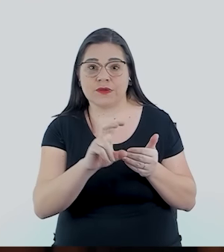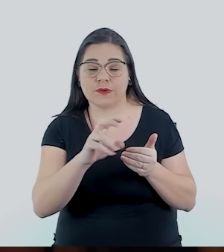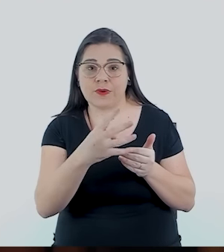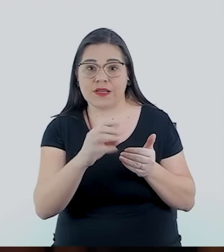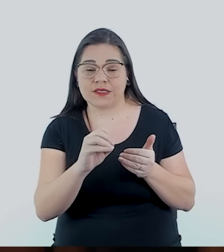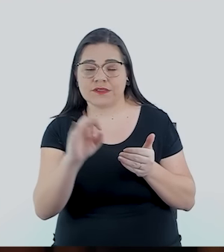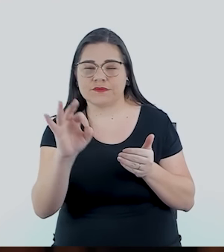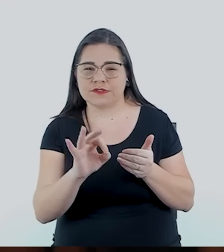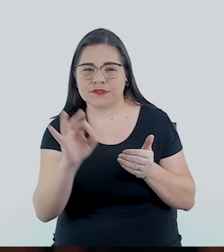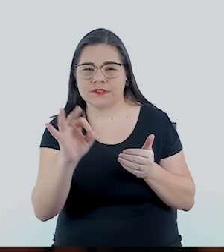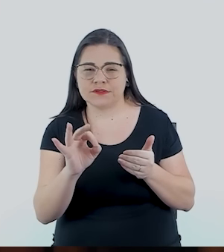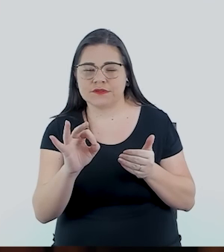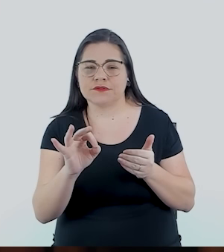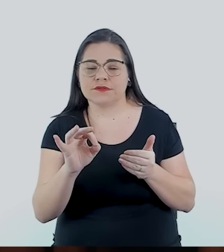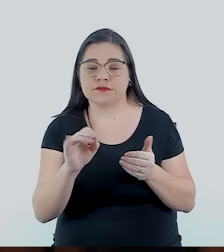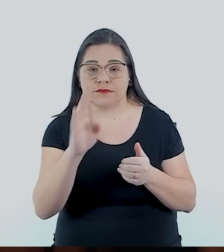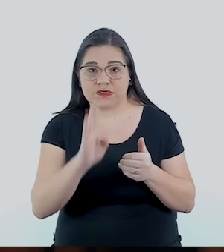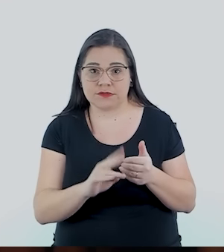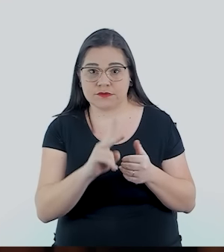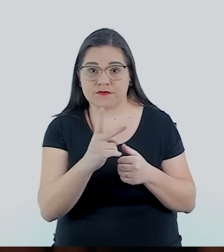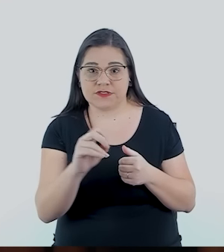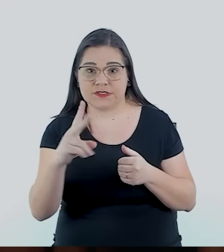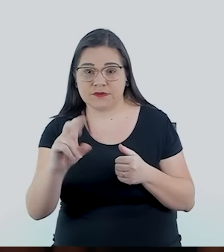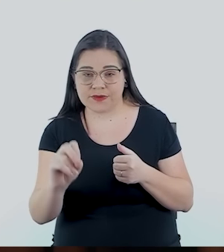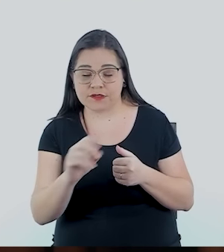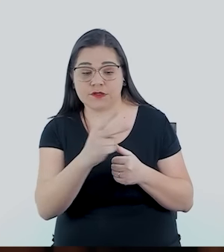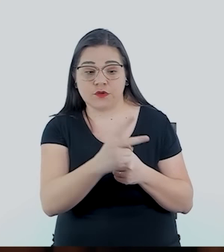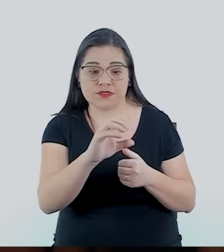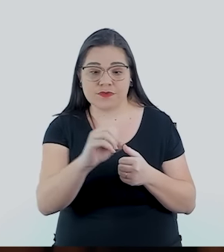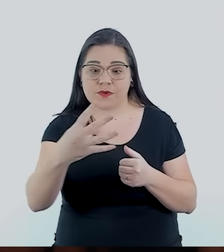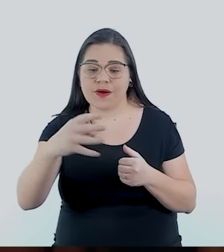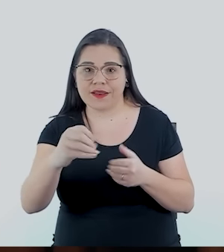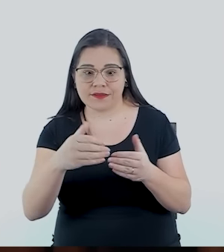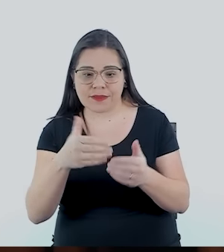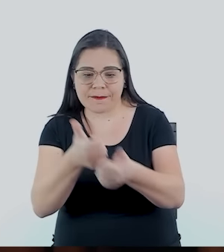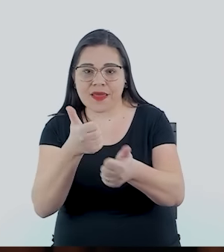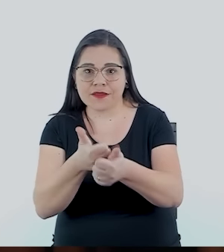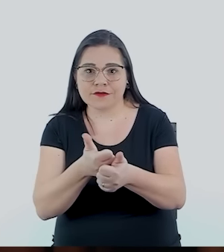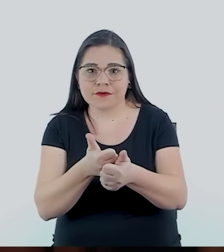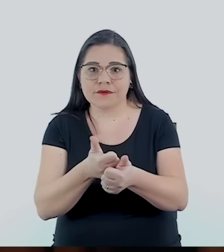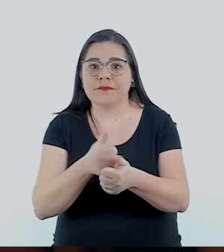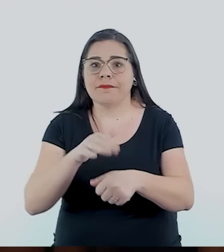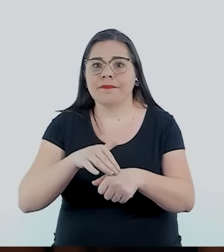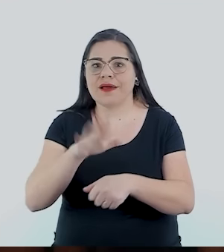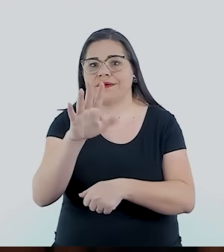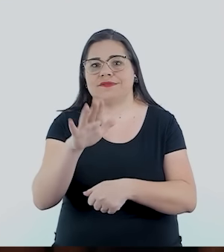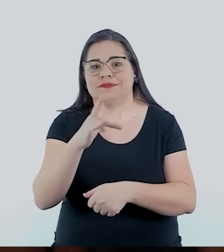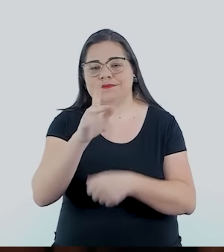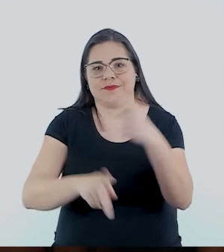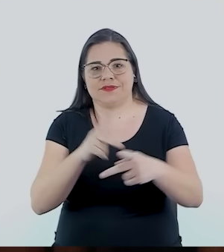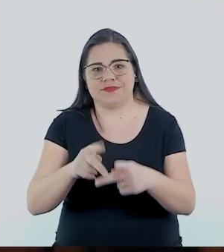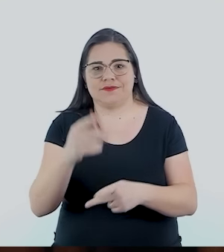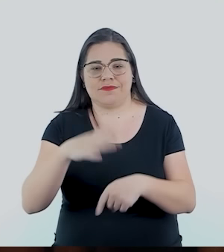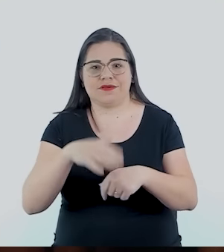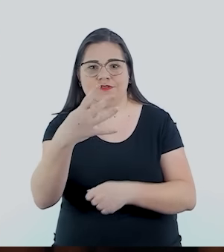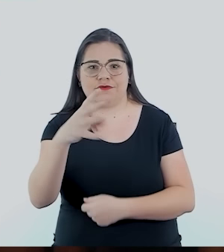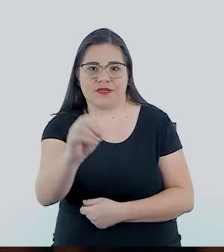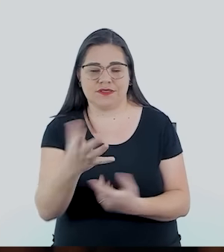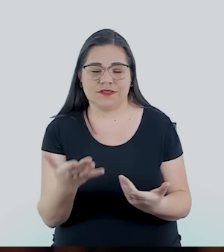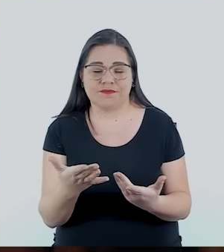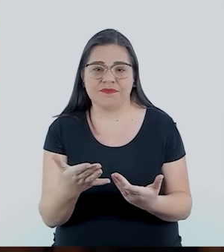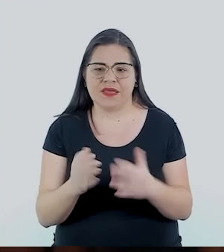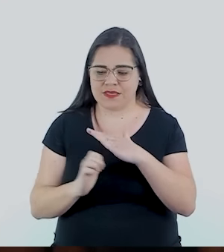Brasil vai ter mais de 45 anos né então e 2040 tá aí né Daqui a 15 anos e e as empresas focadas